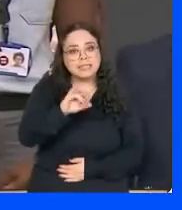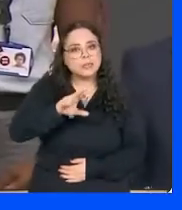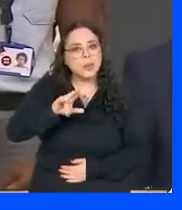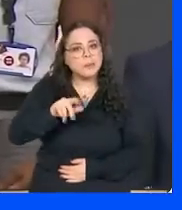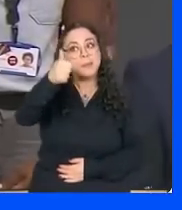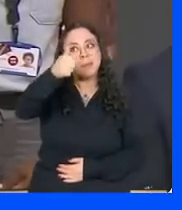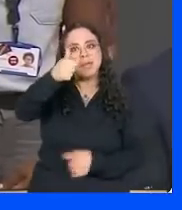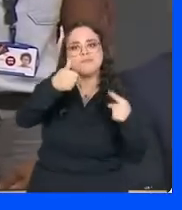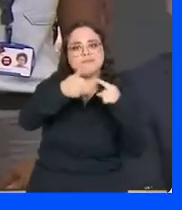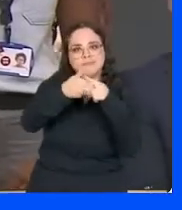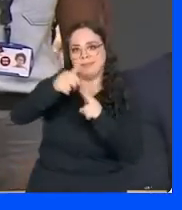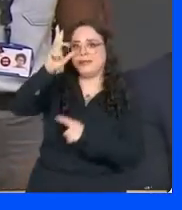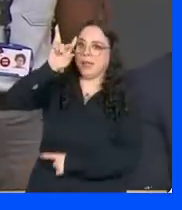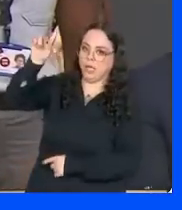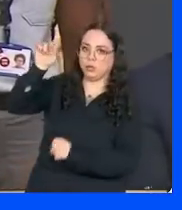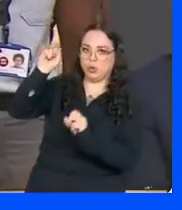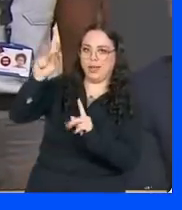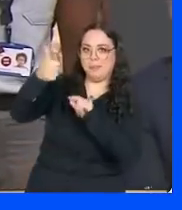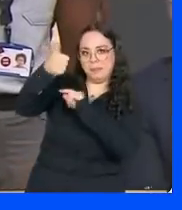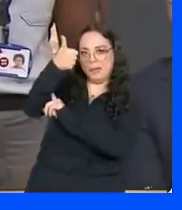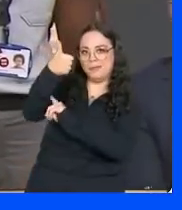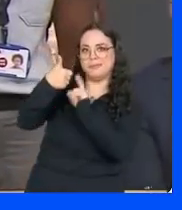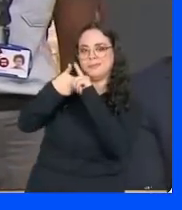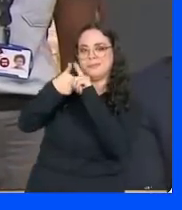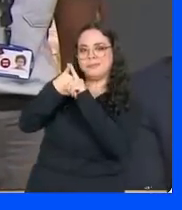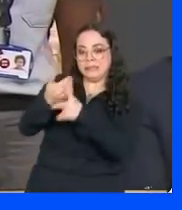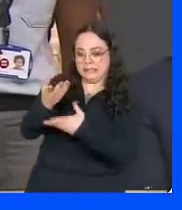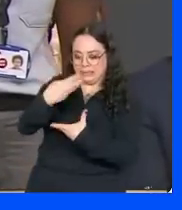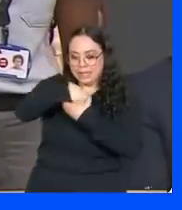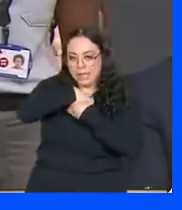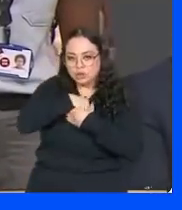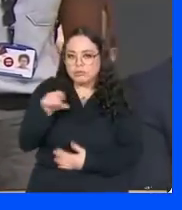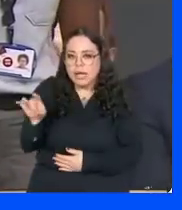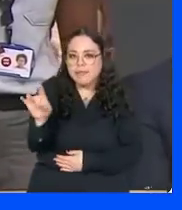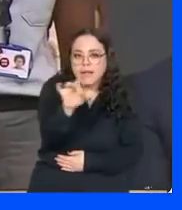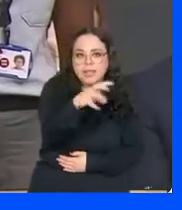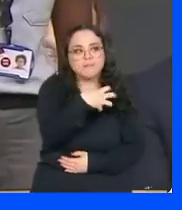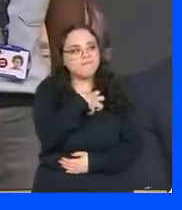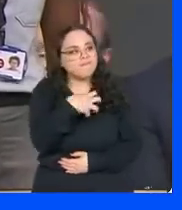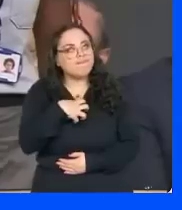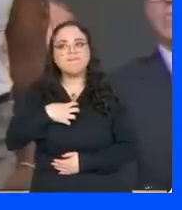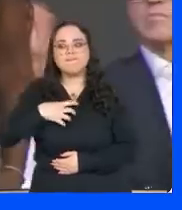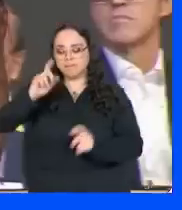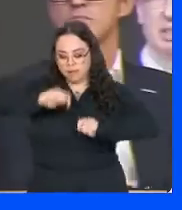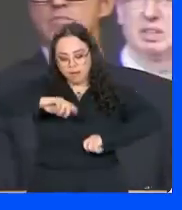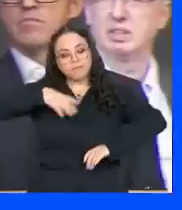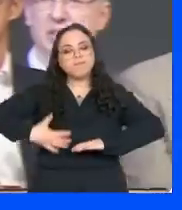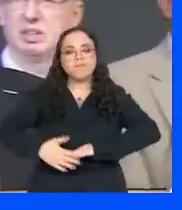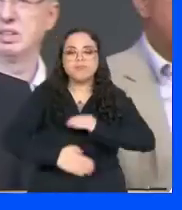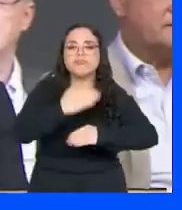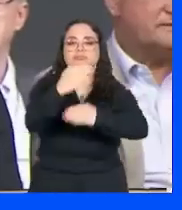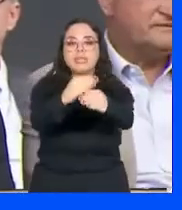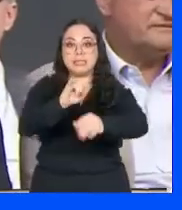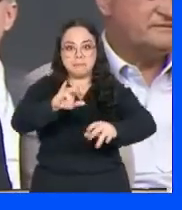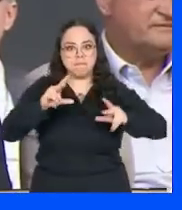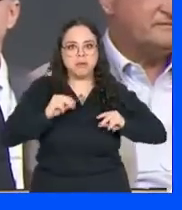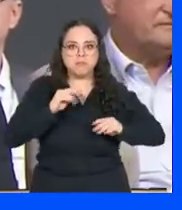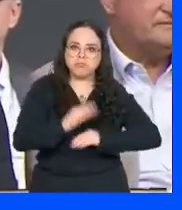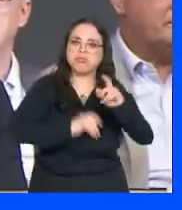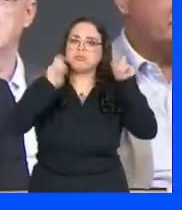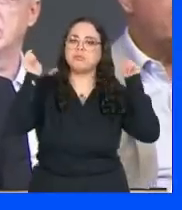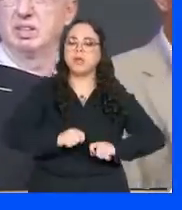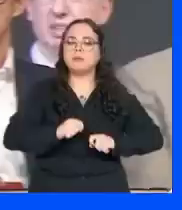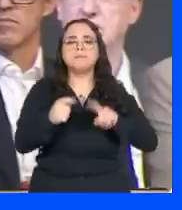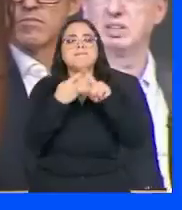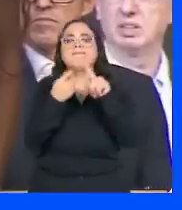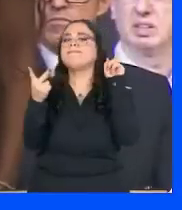primeiro, uma coisa chamada Deus, sabe, que está dentro de nós e faz a gente crescer quando a gente merece.